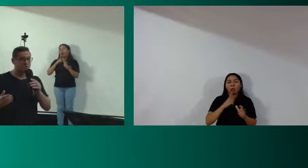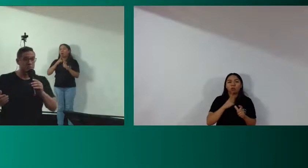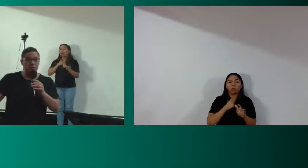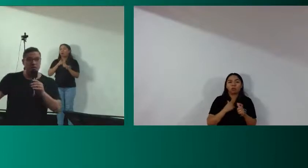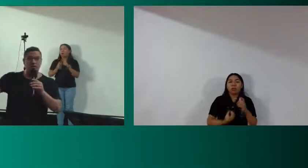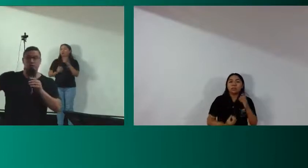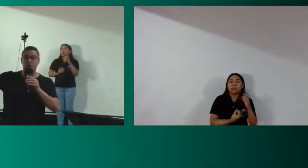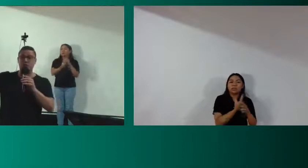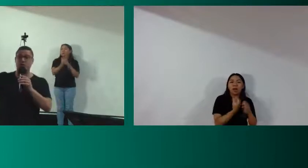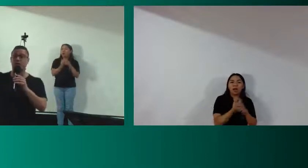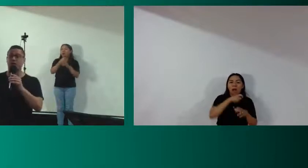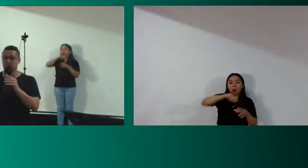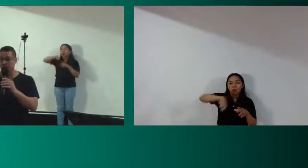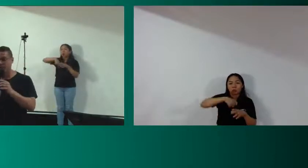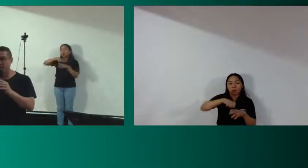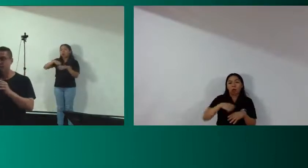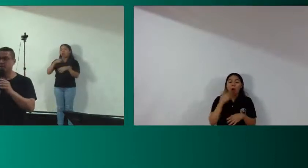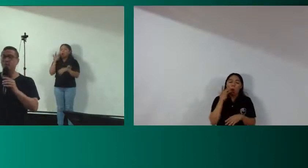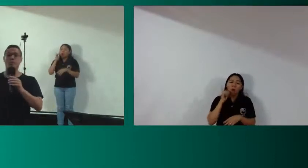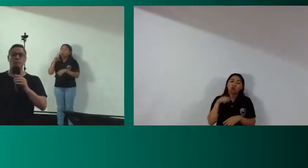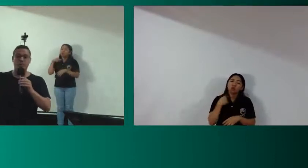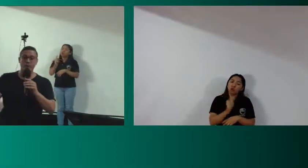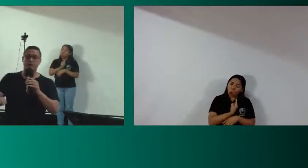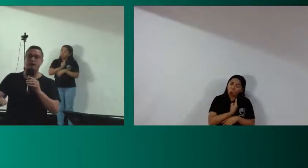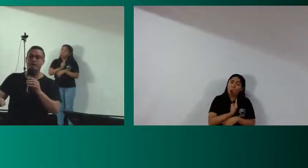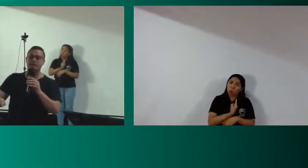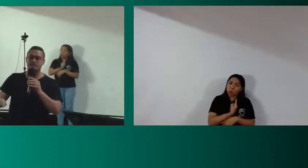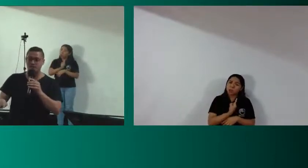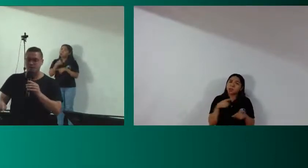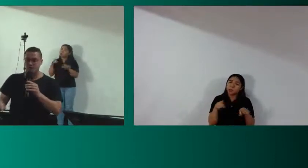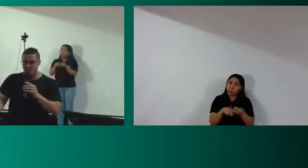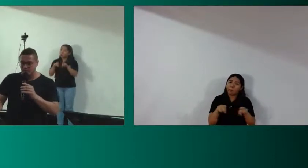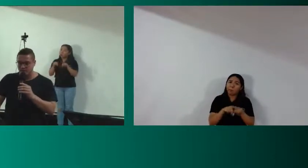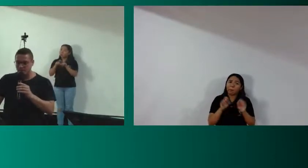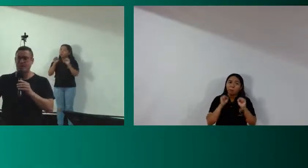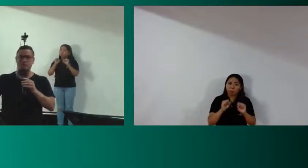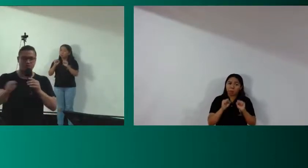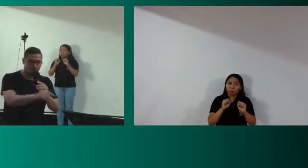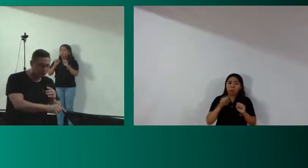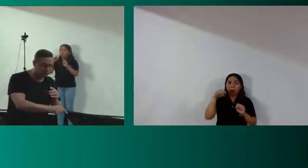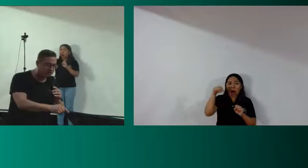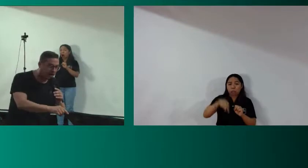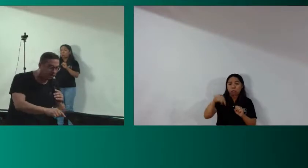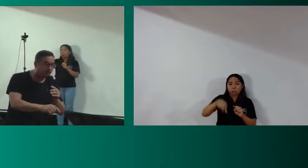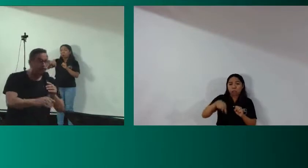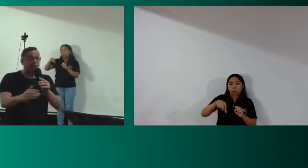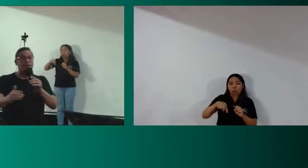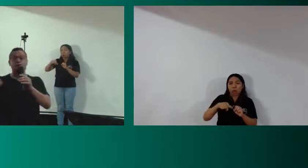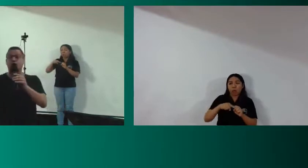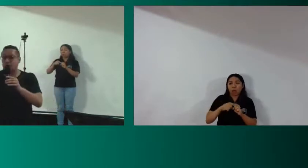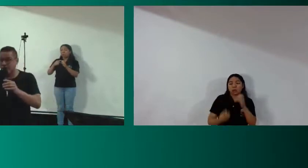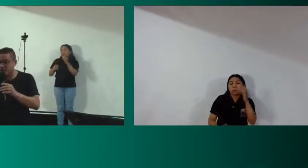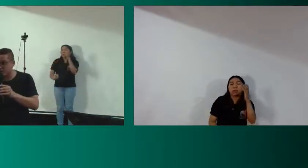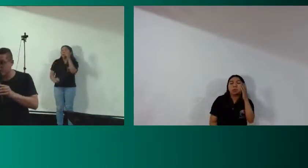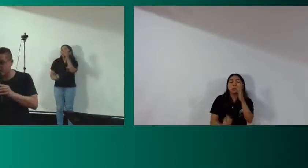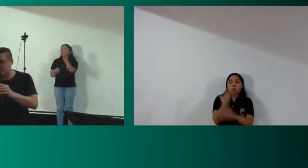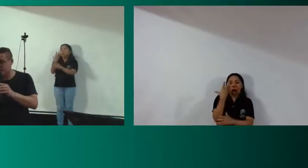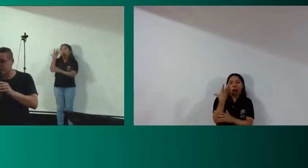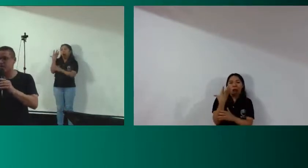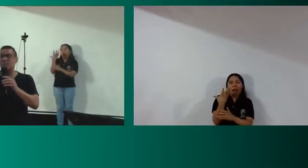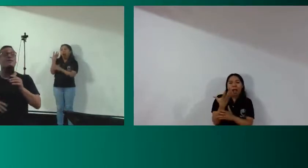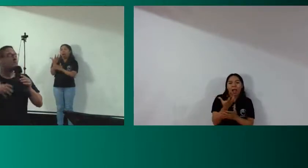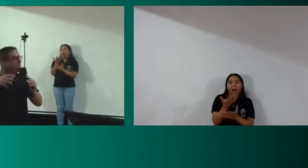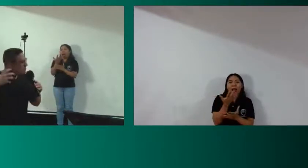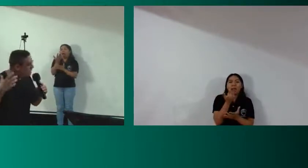então acho que a gente poderia construir aqui no IFSC o ponto de arrecadação de alimento para cozinha solidária não talvez